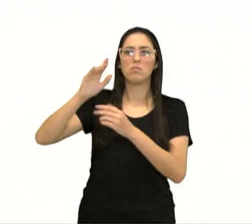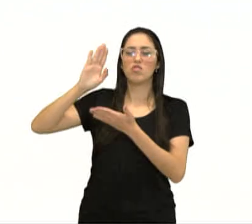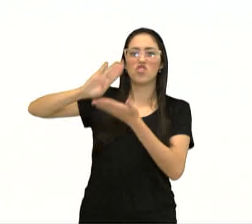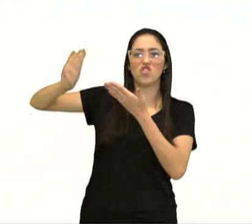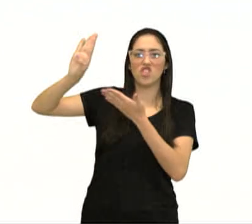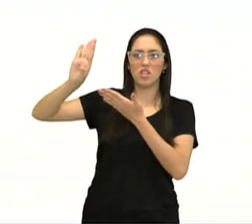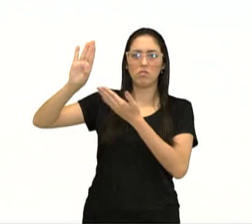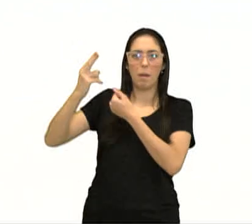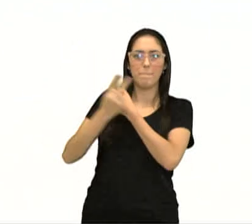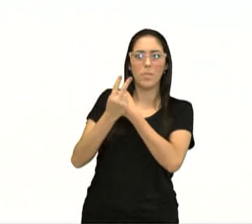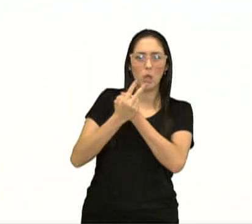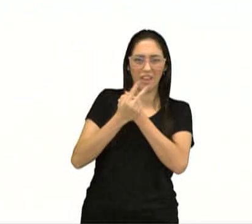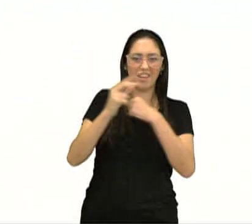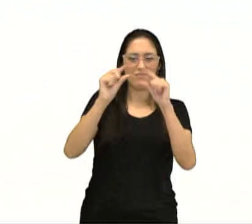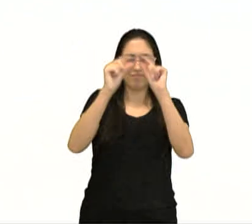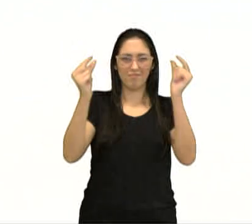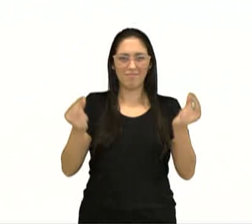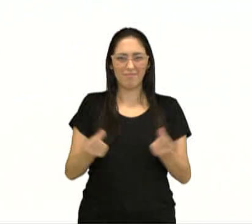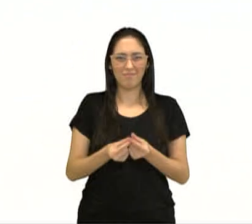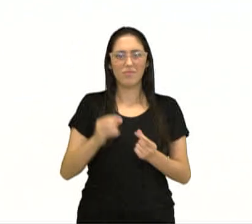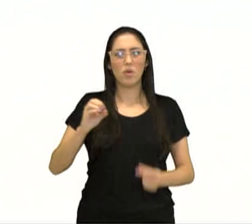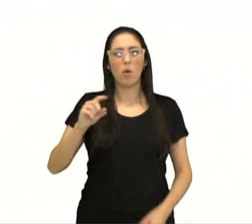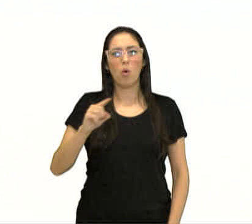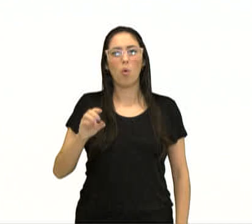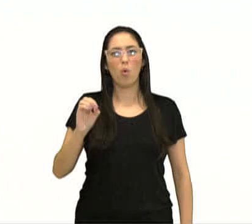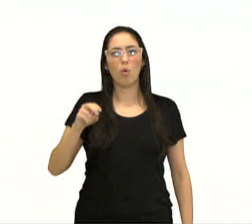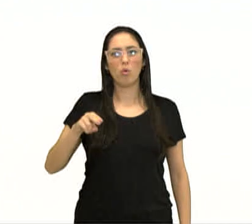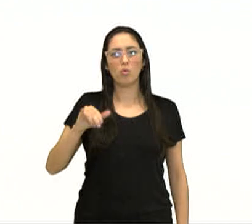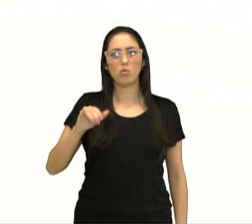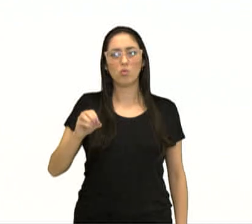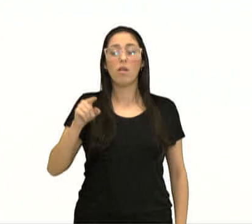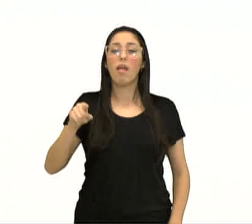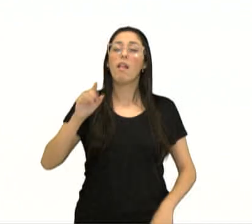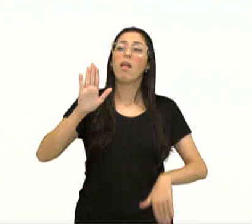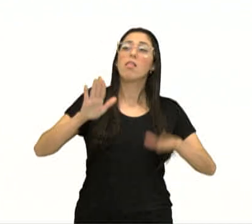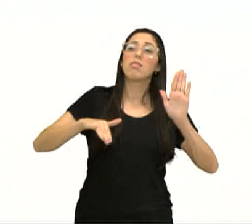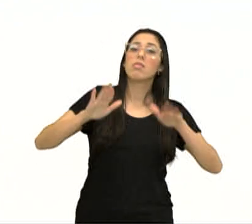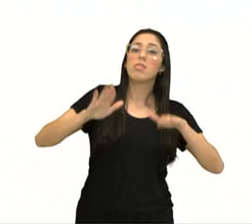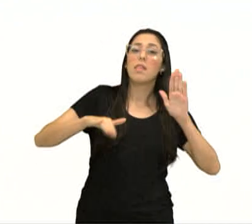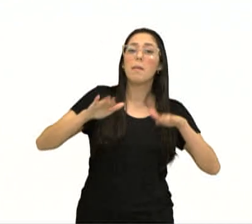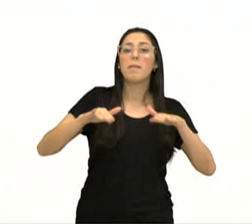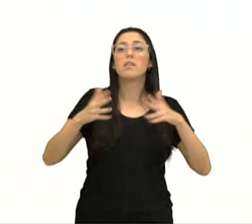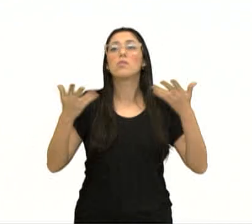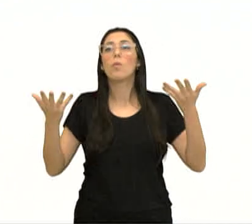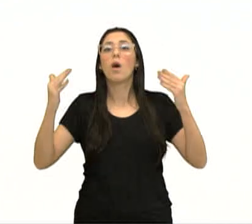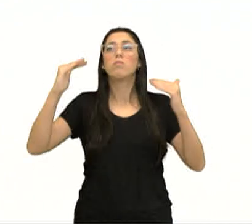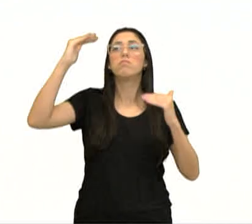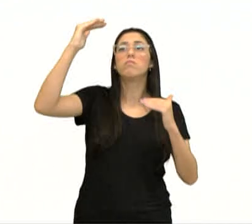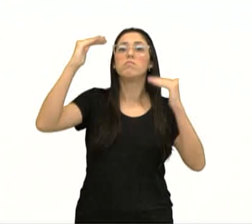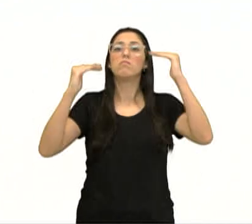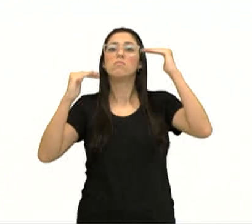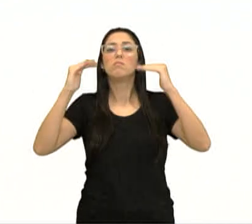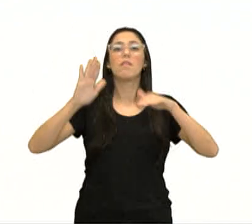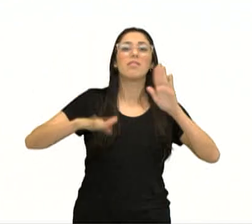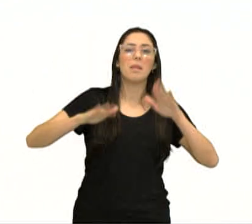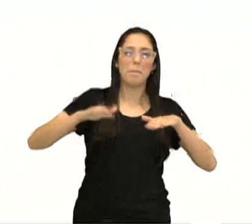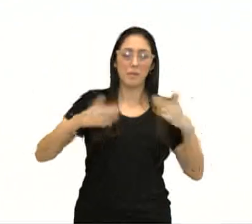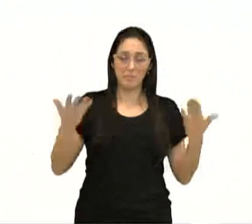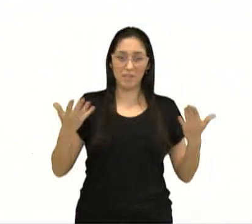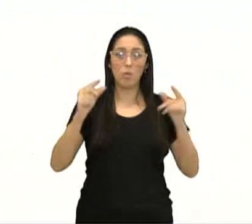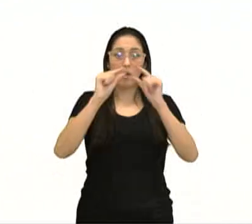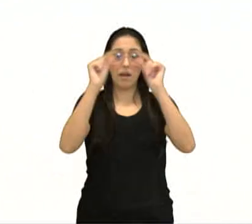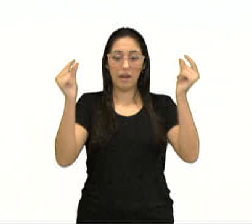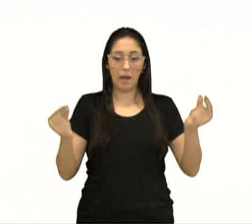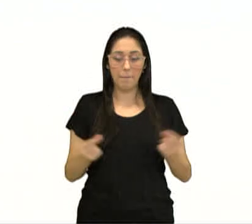gás ozônio, ele se comporta diferente de acordo com a altitude em que ele se encontra. Então, se a gente está falando da camada de